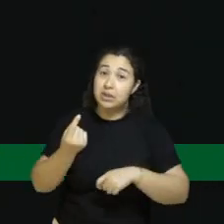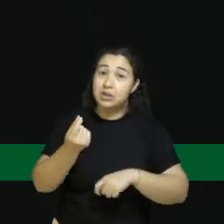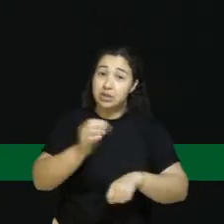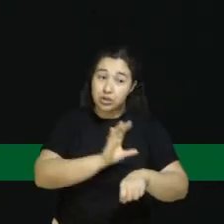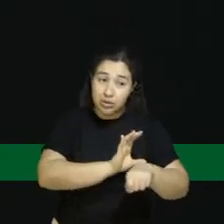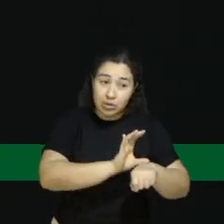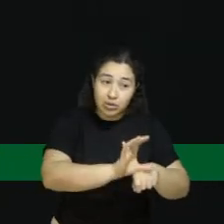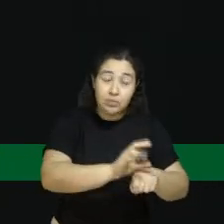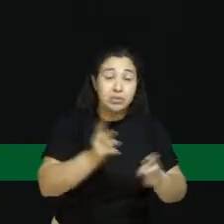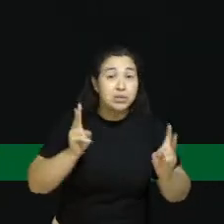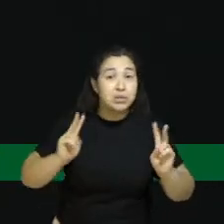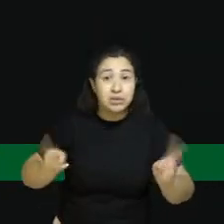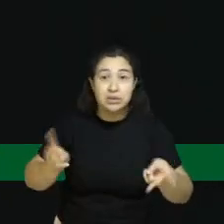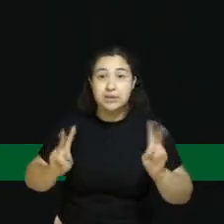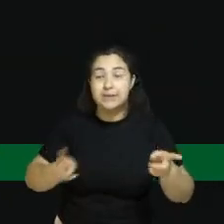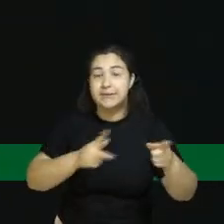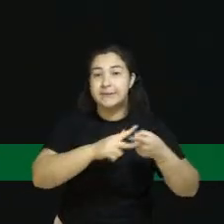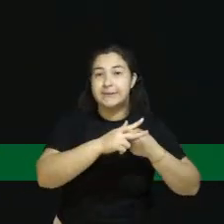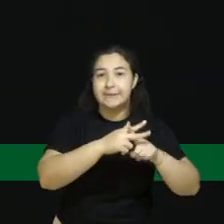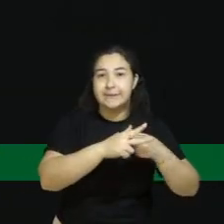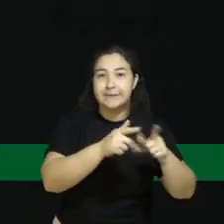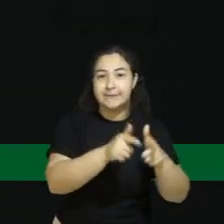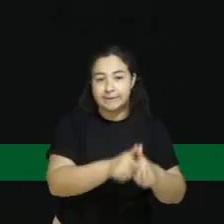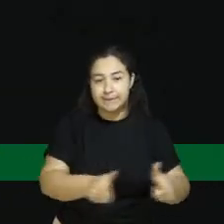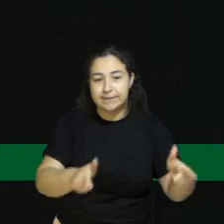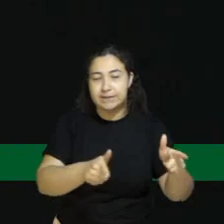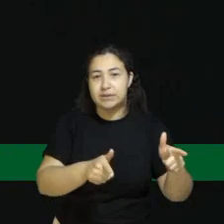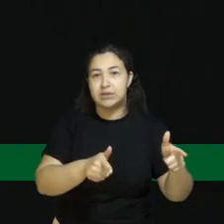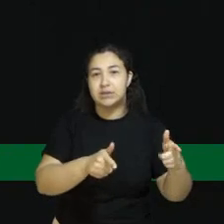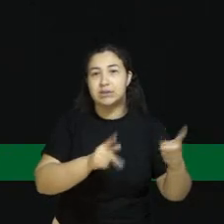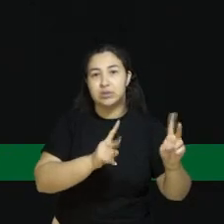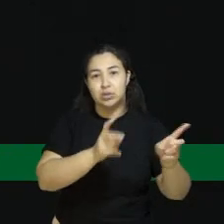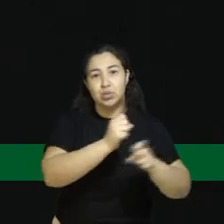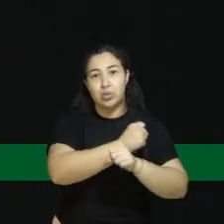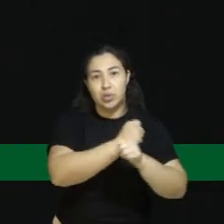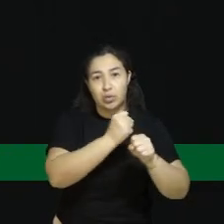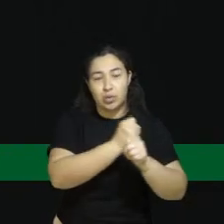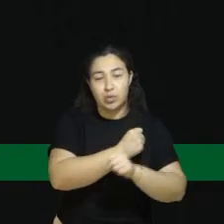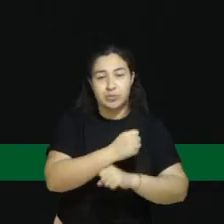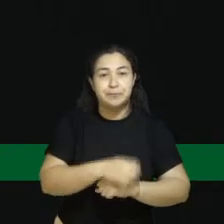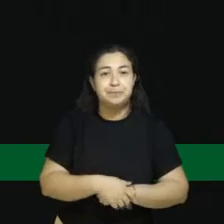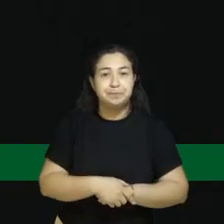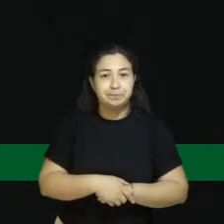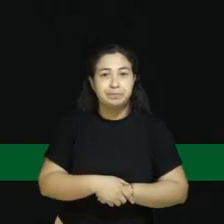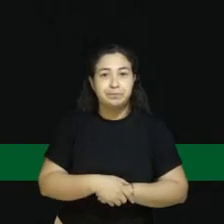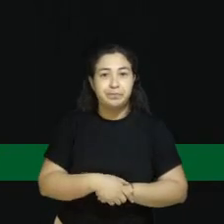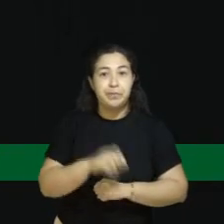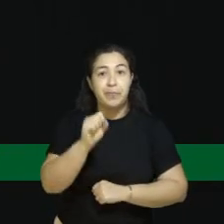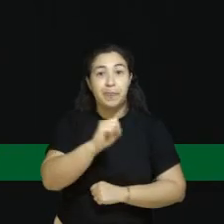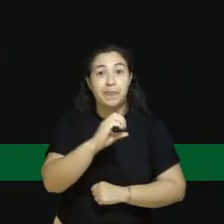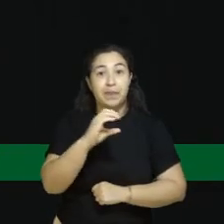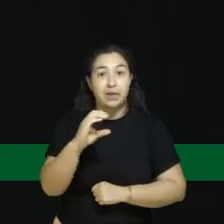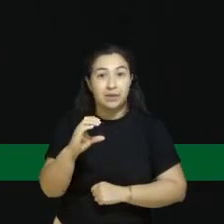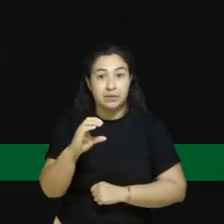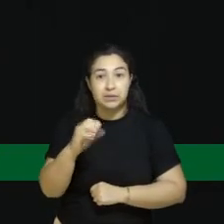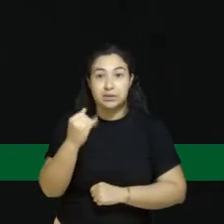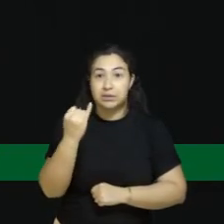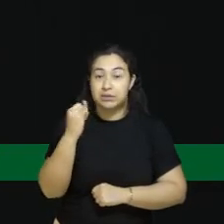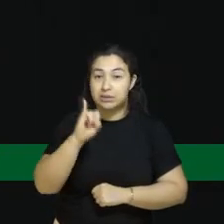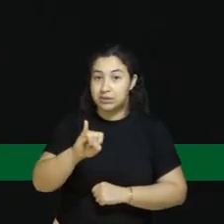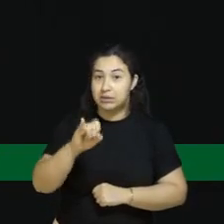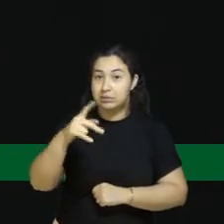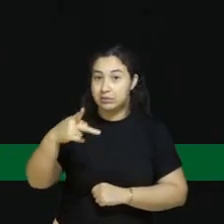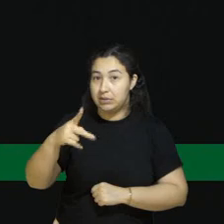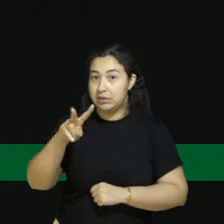recorrentes na manutenção e na ampliação da malha. E aí eu quero fazer uma citação. Santa Catarina, o IPVA, nos